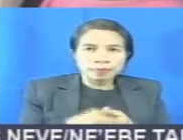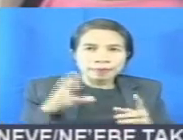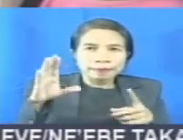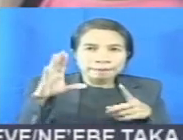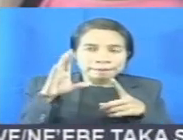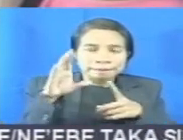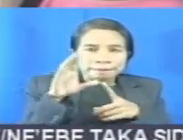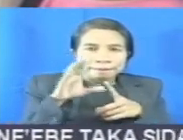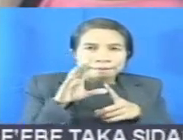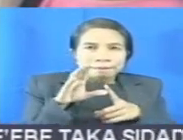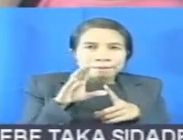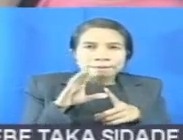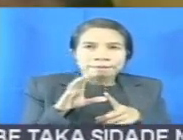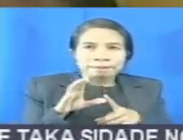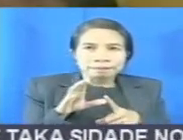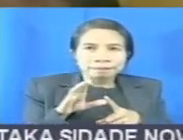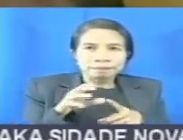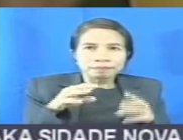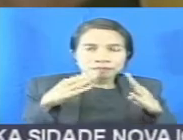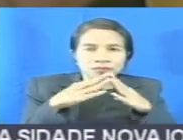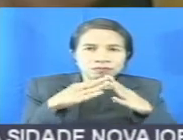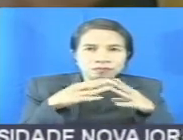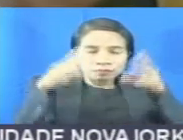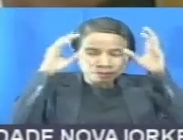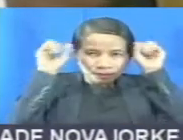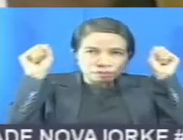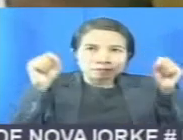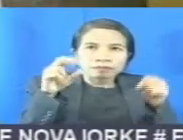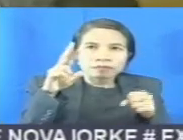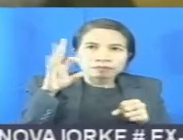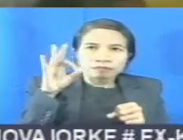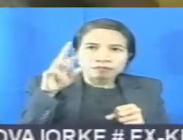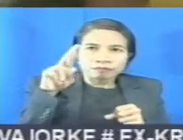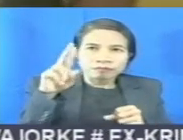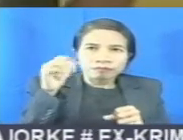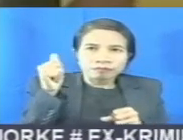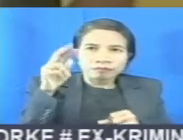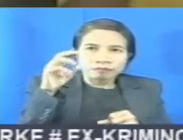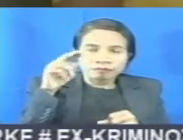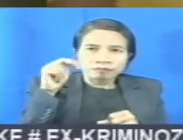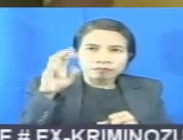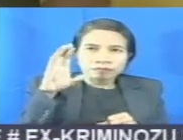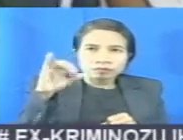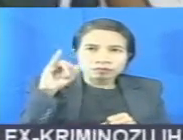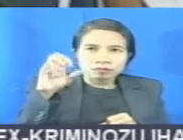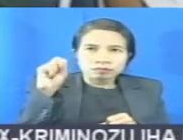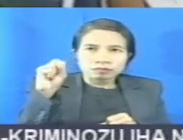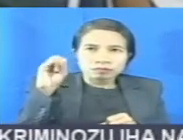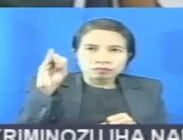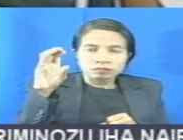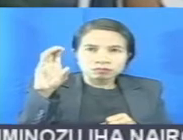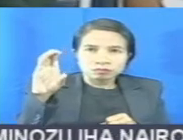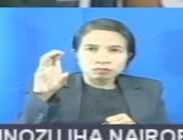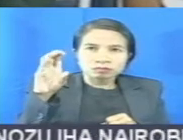Chefe de Casa Civil Presidência da República, Francisco Maria Vasconcelos Actuir. Natal Hamutuk ne Presidente da